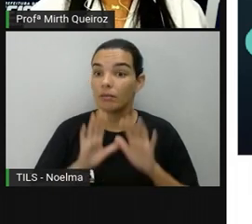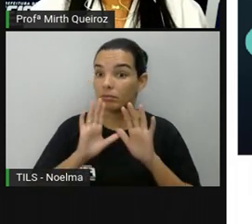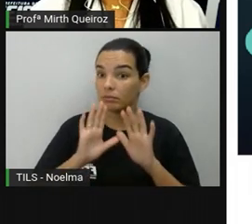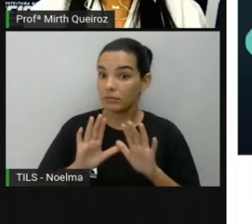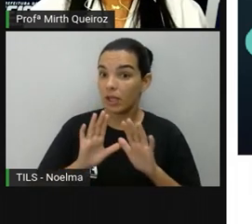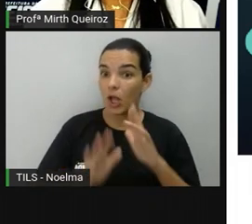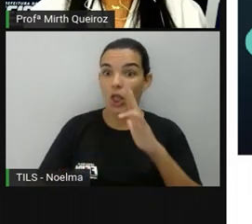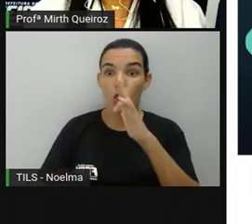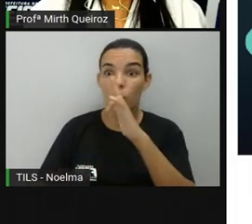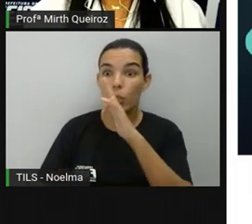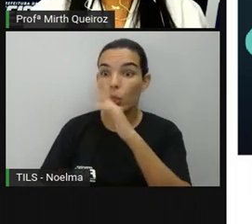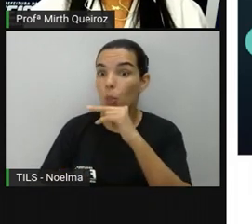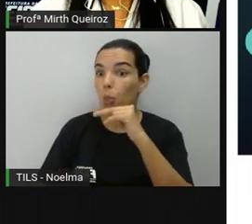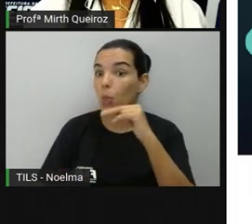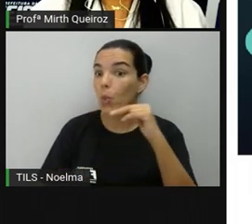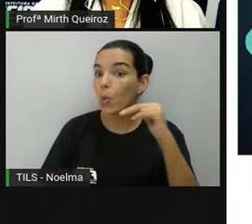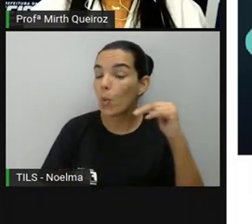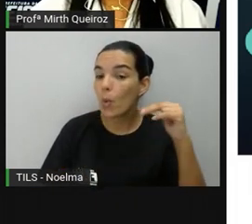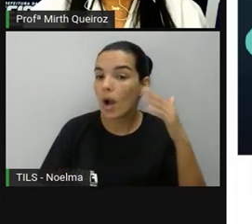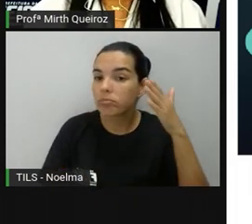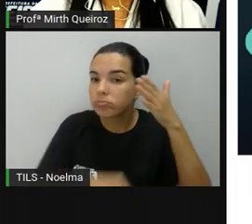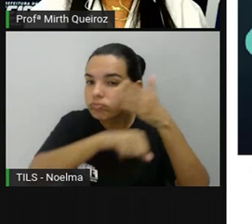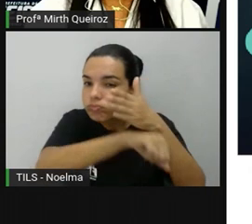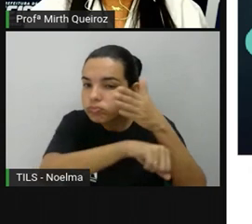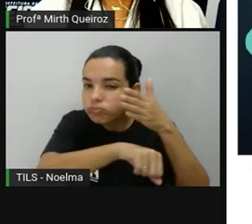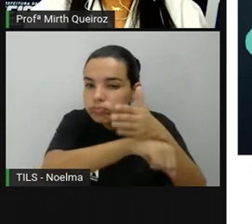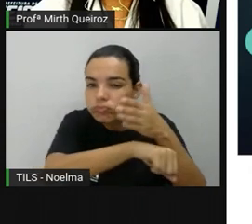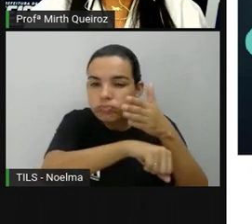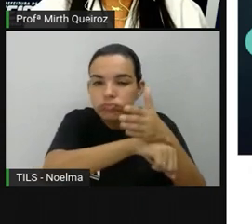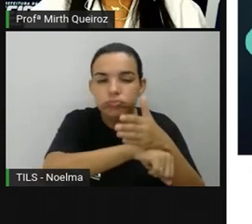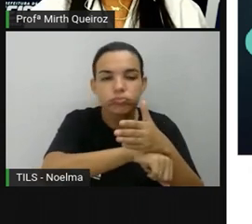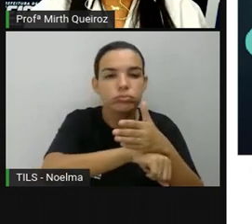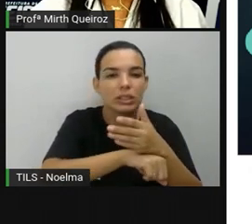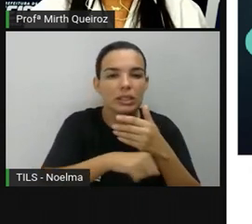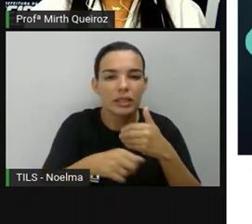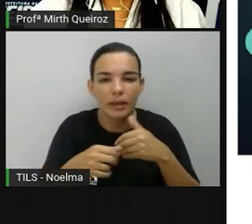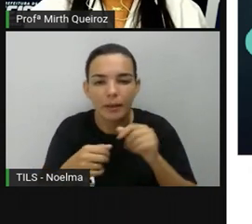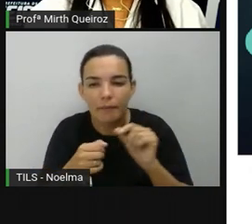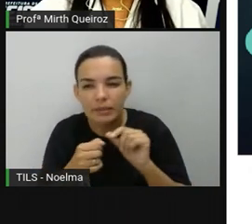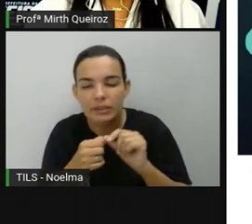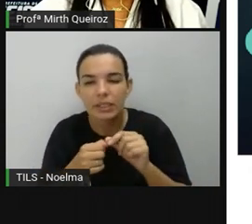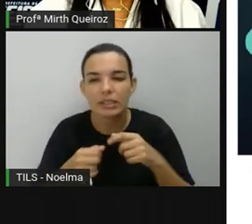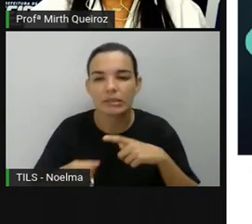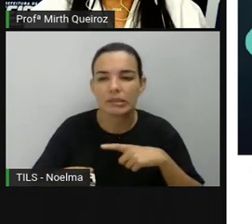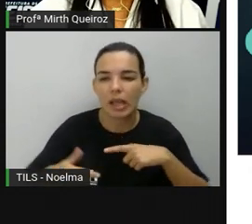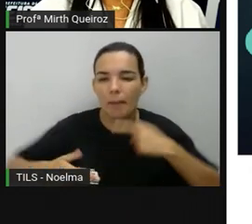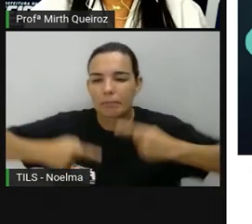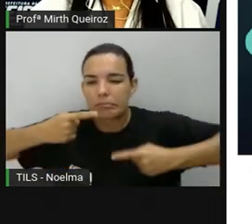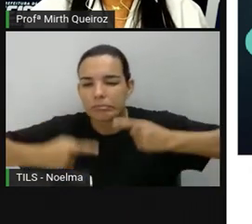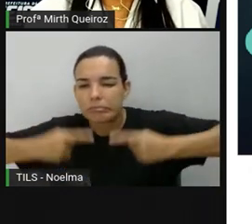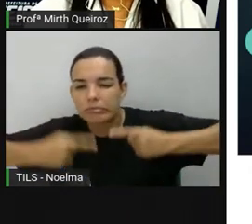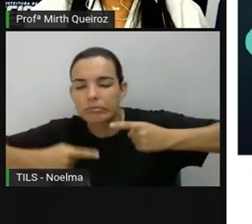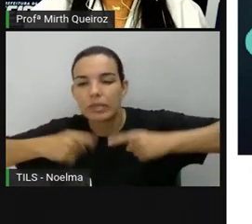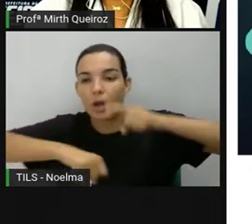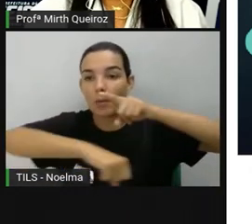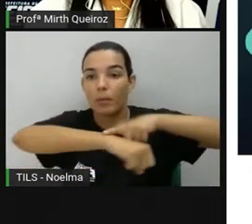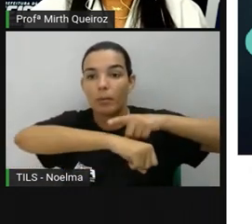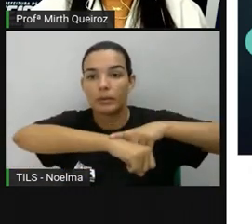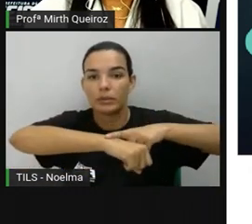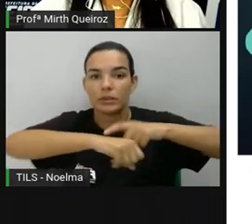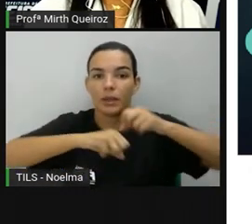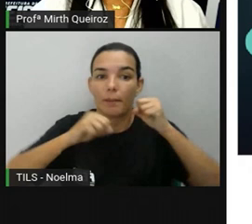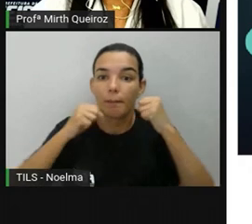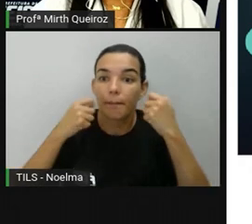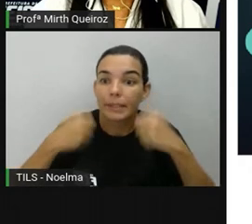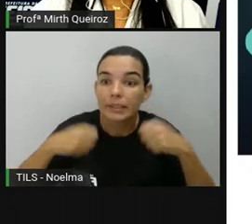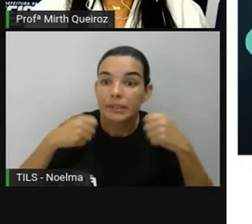Jamais entre de cabeça em polêmicas do momento. Cheque a veracidade da informação em mais de uma